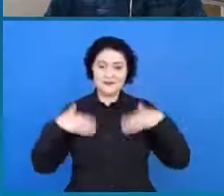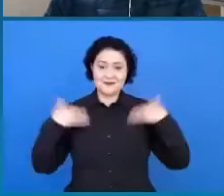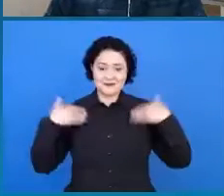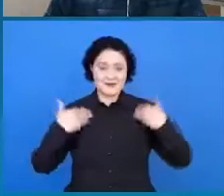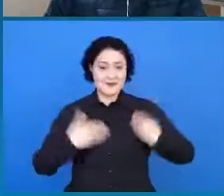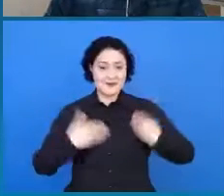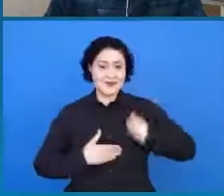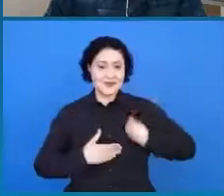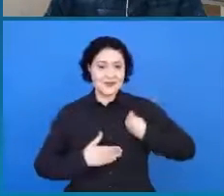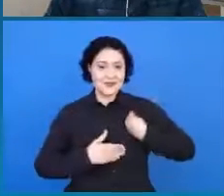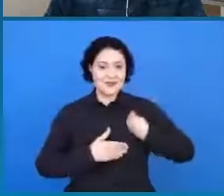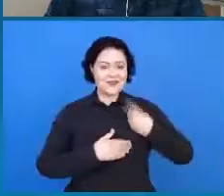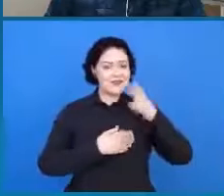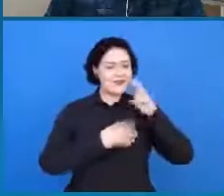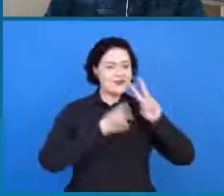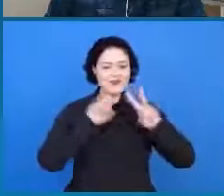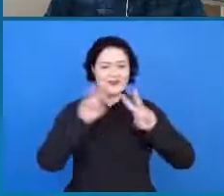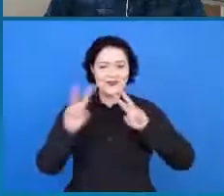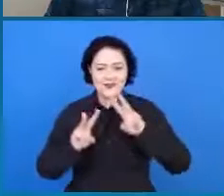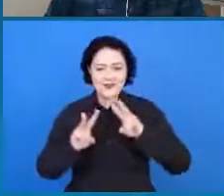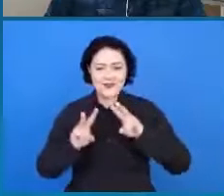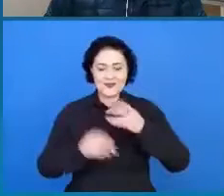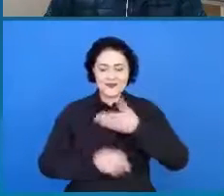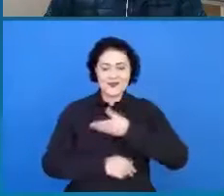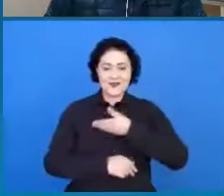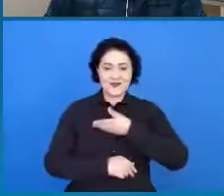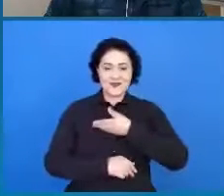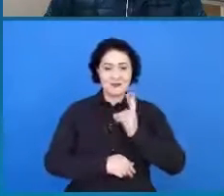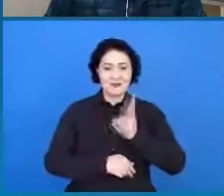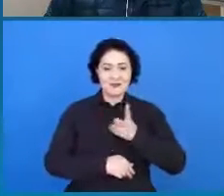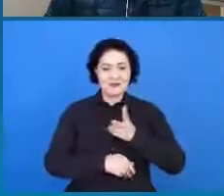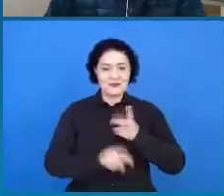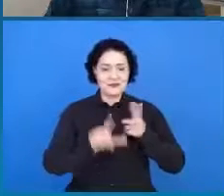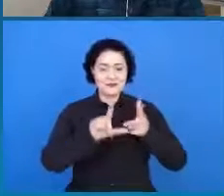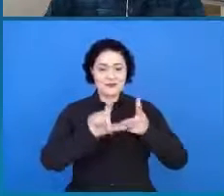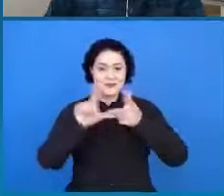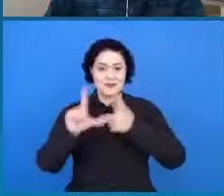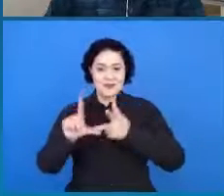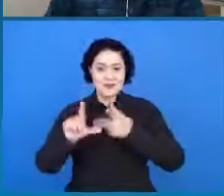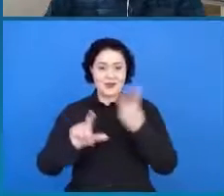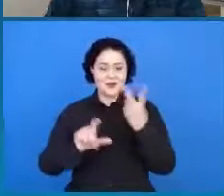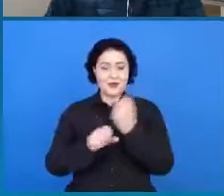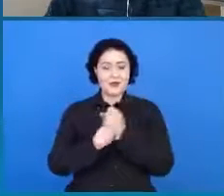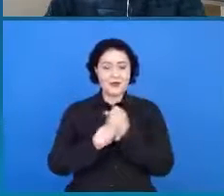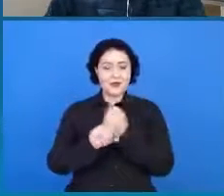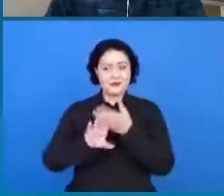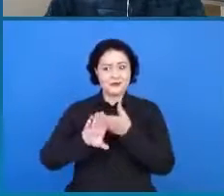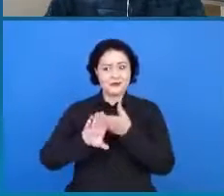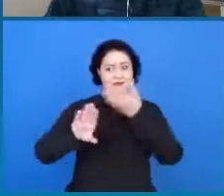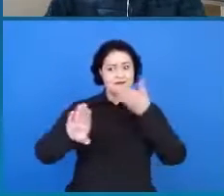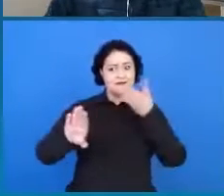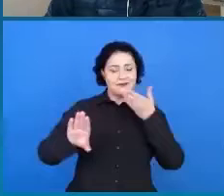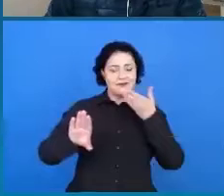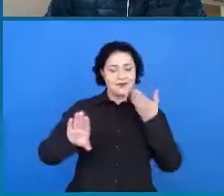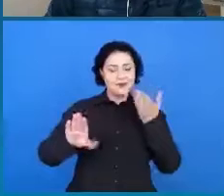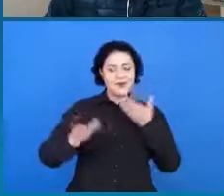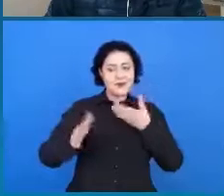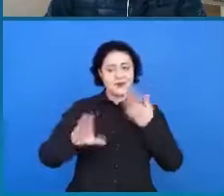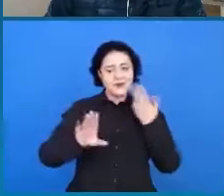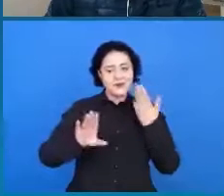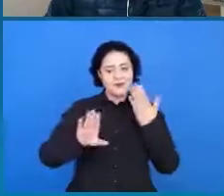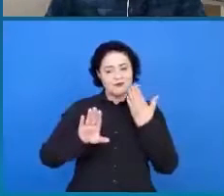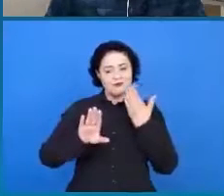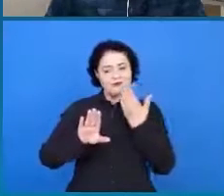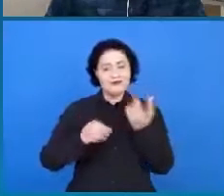aqui rever os amigos mesmo que pela Live né Depois de dois anos afastados estamos começando anos e ver pessoalmente